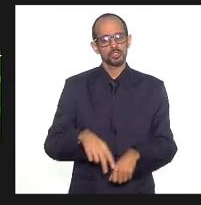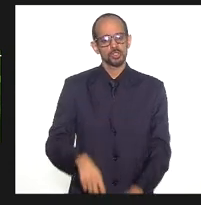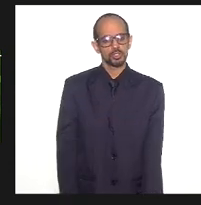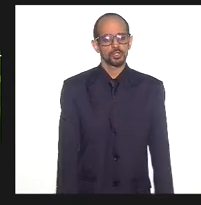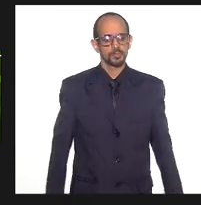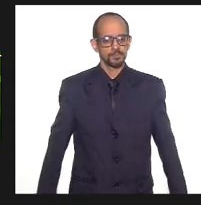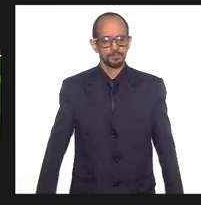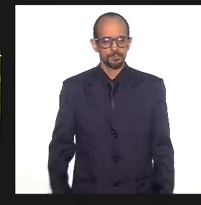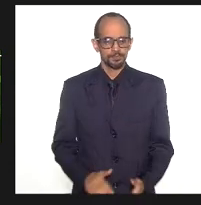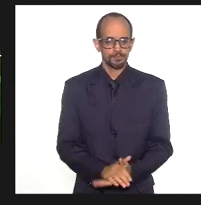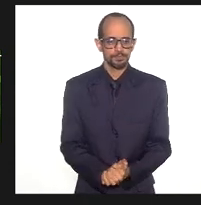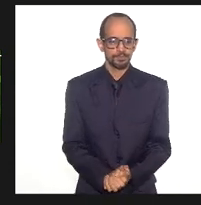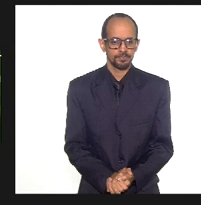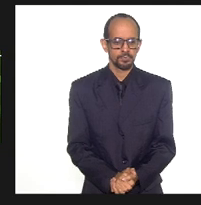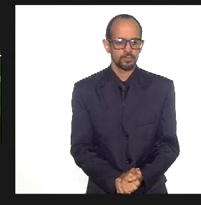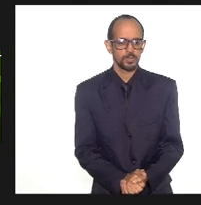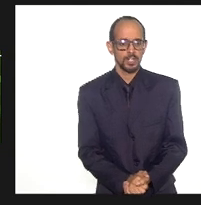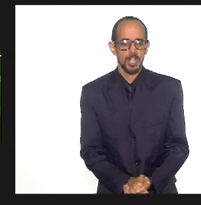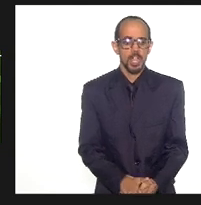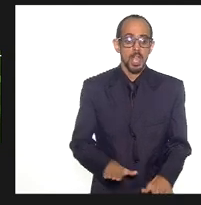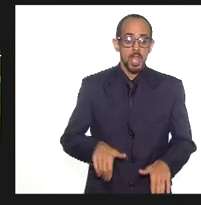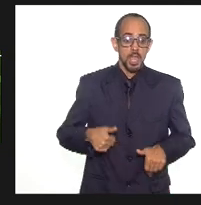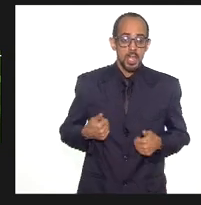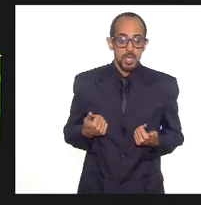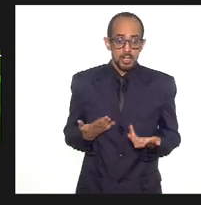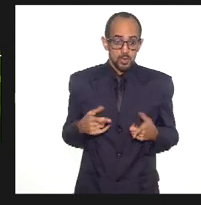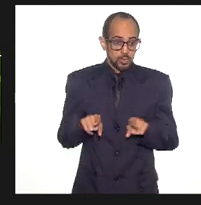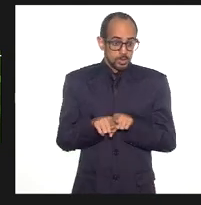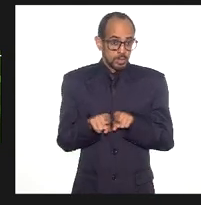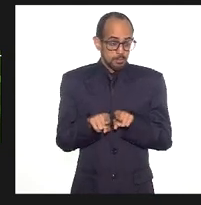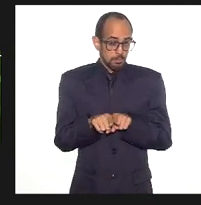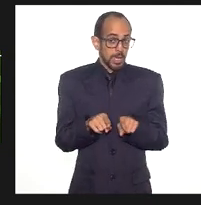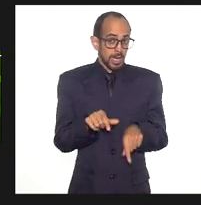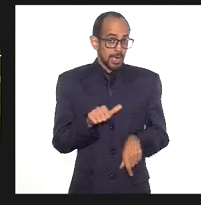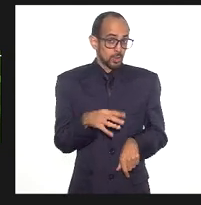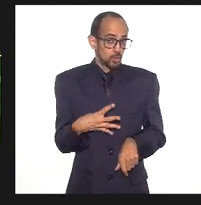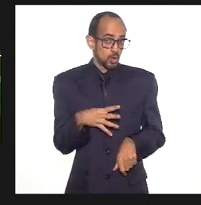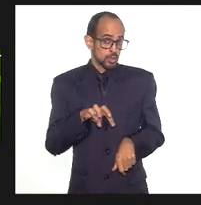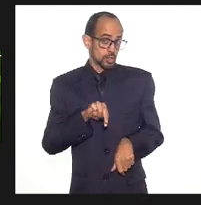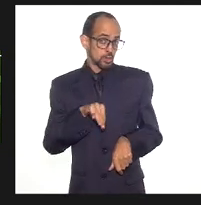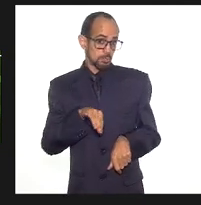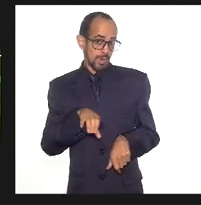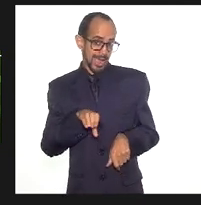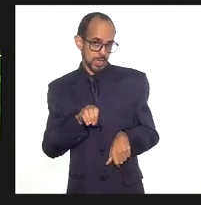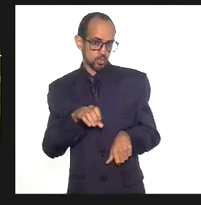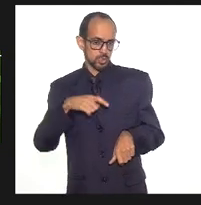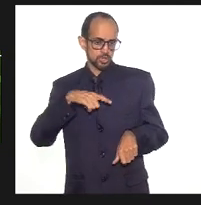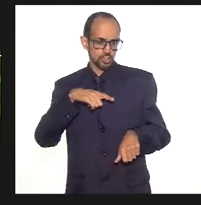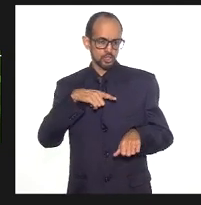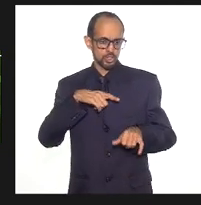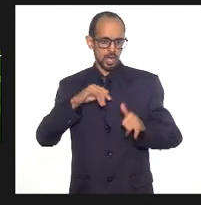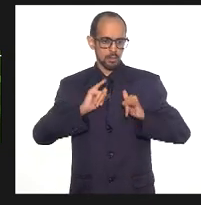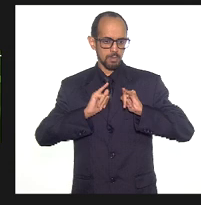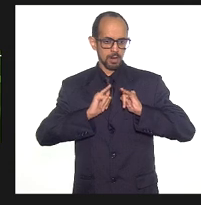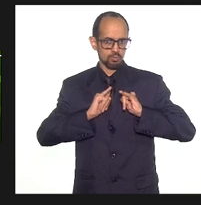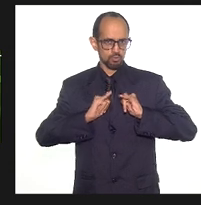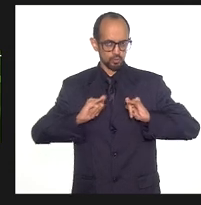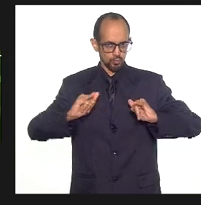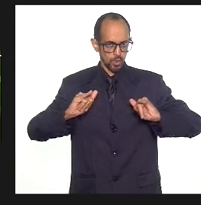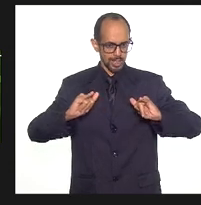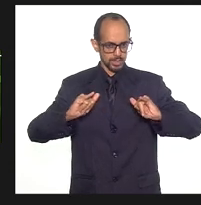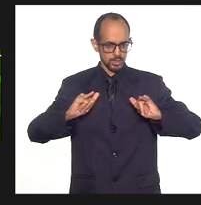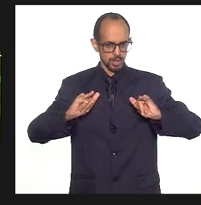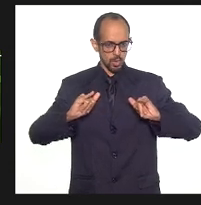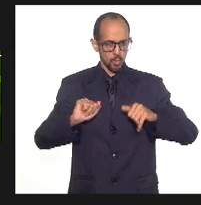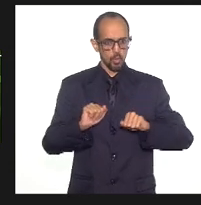Bom, não obstante, nós tivemos noticiado aí no último dia 14 de maio, né? Quer dizer, houve uma resposta em razão da variável preço e da